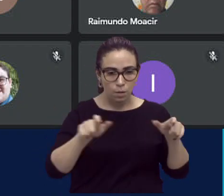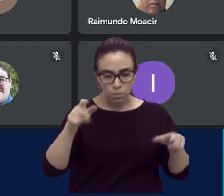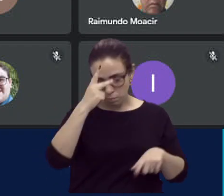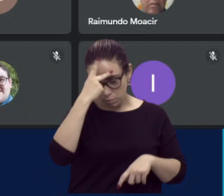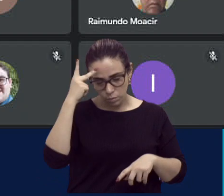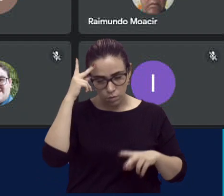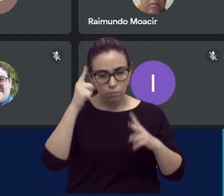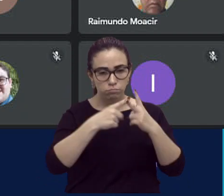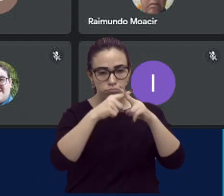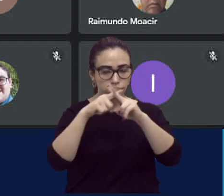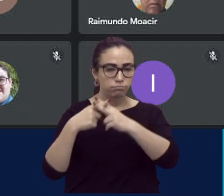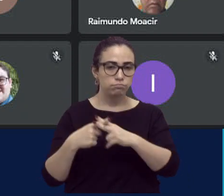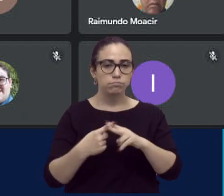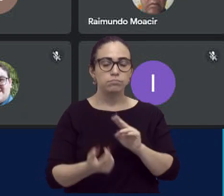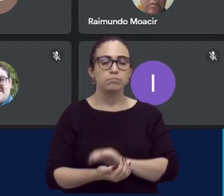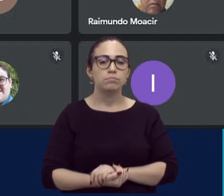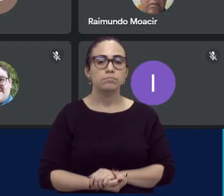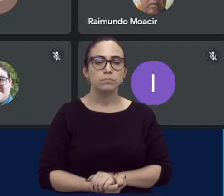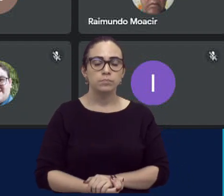é.